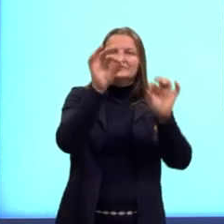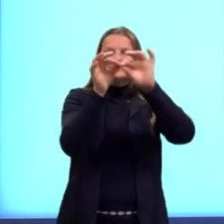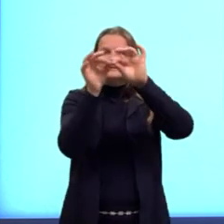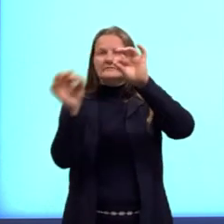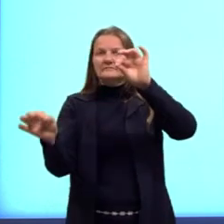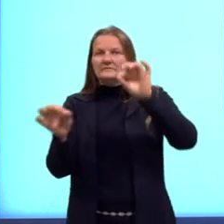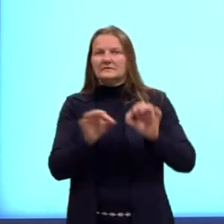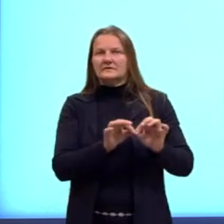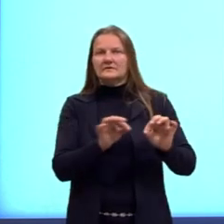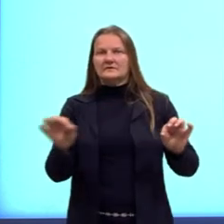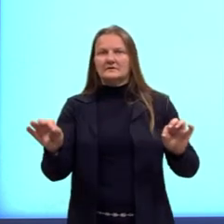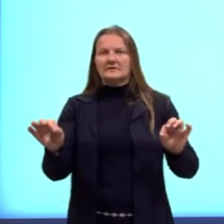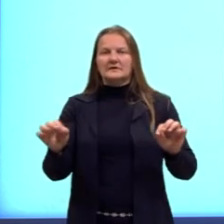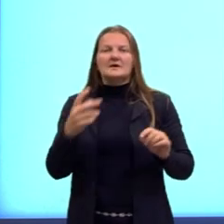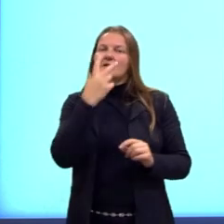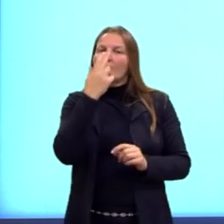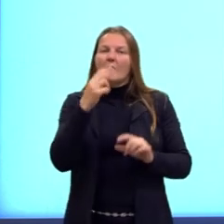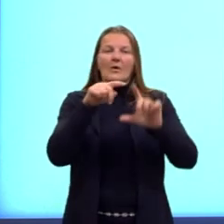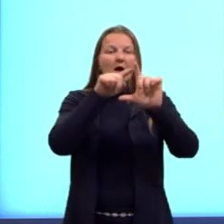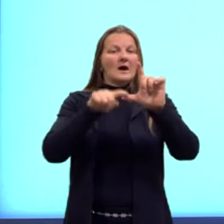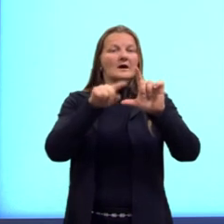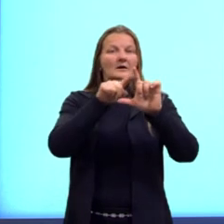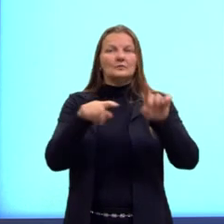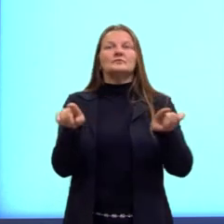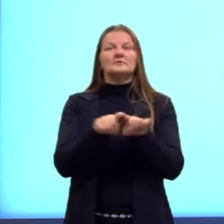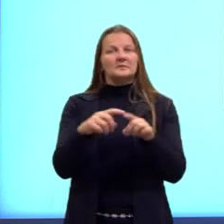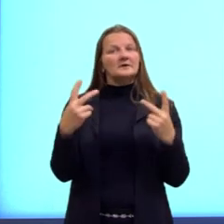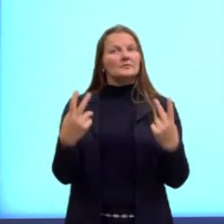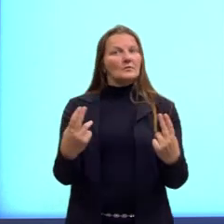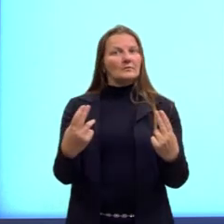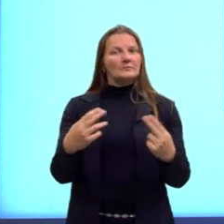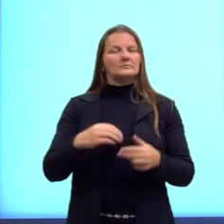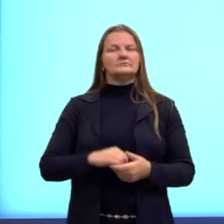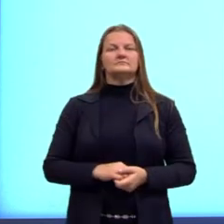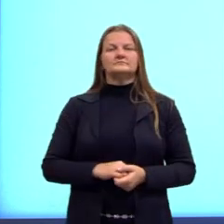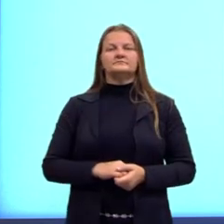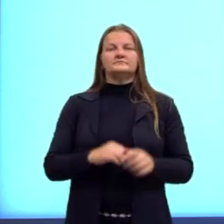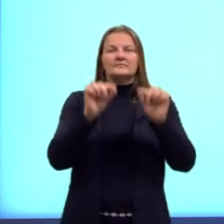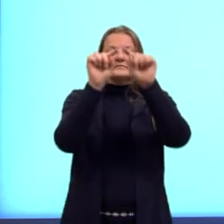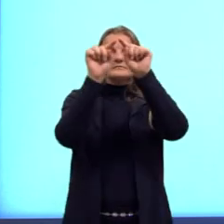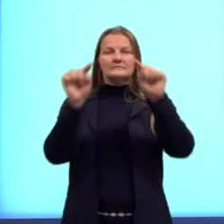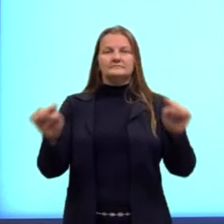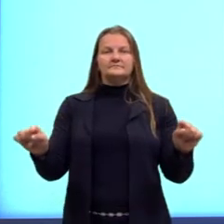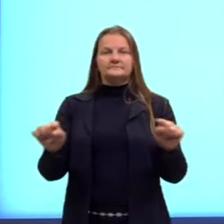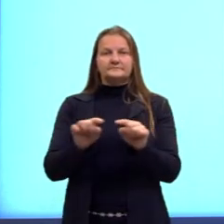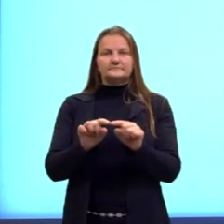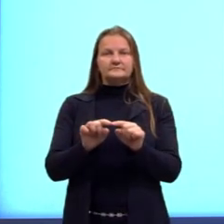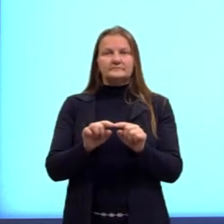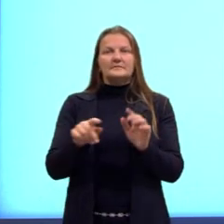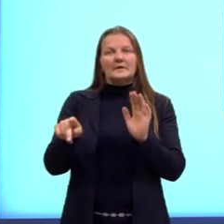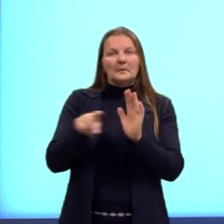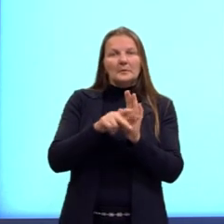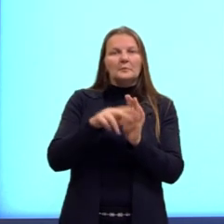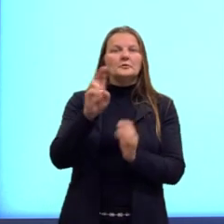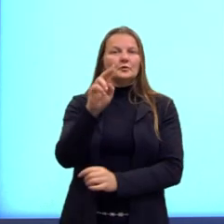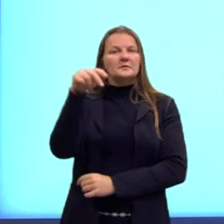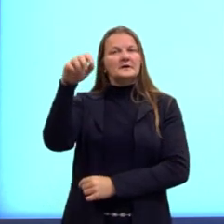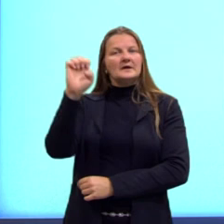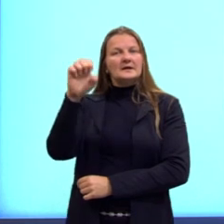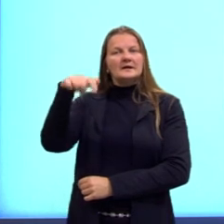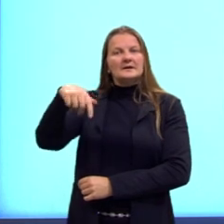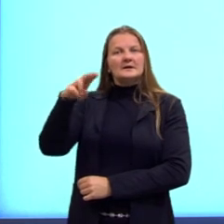três ângulos iguais e aqui é importante lembrar que em um triângulo equilátero três lados de